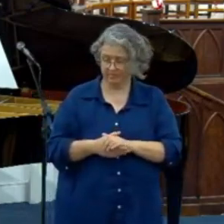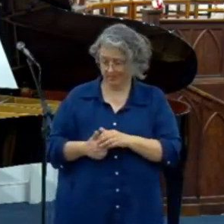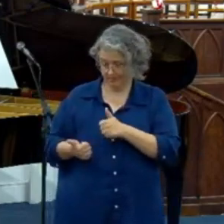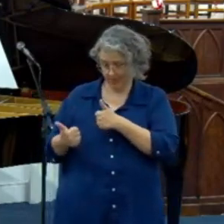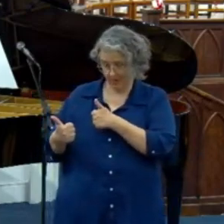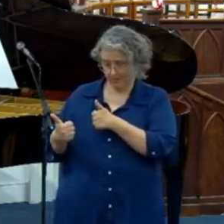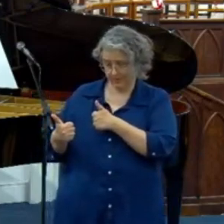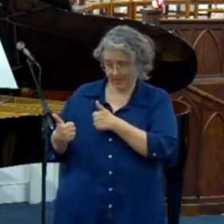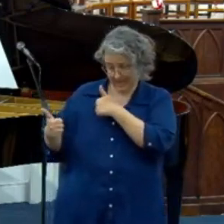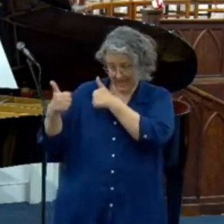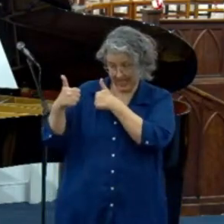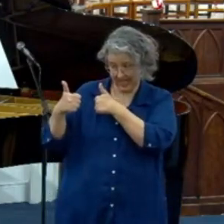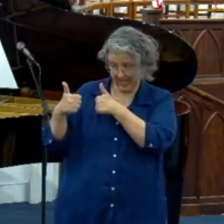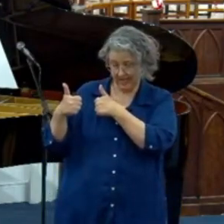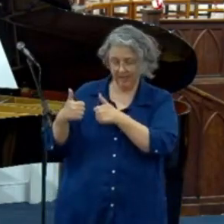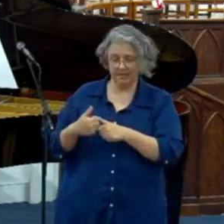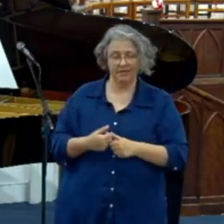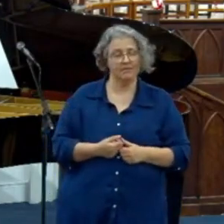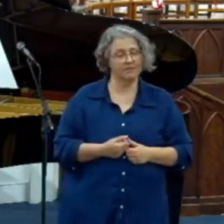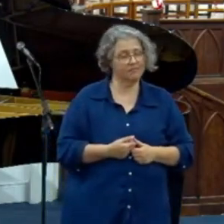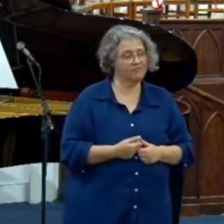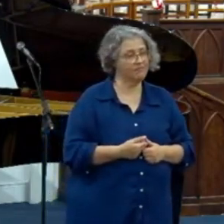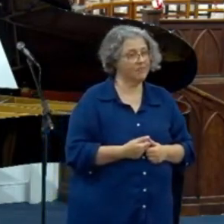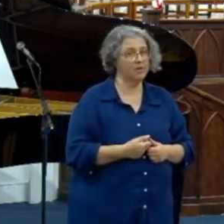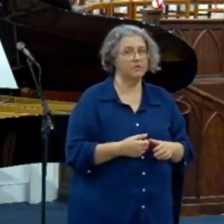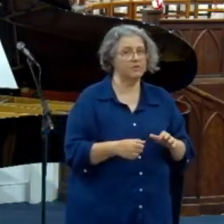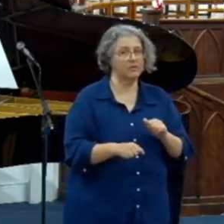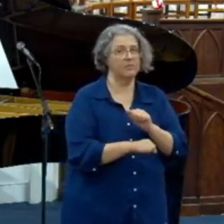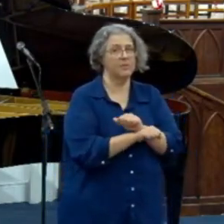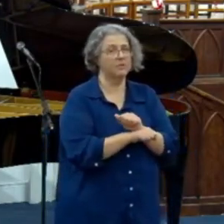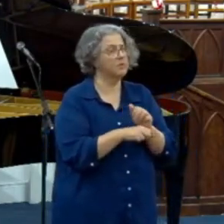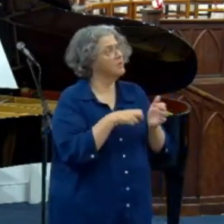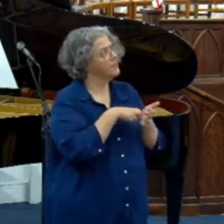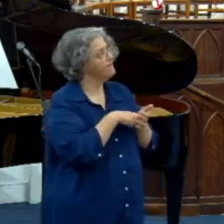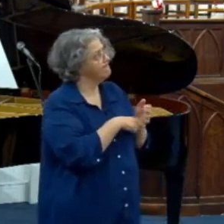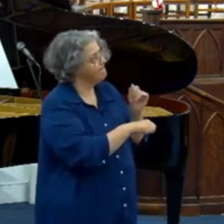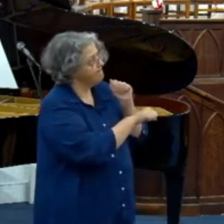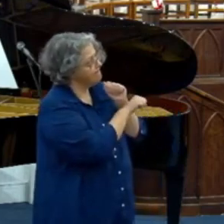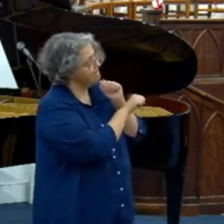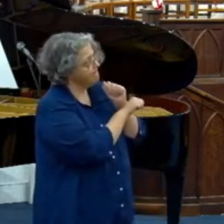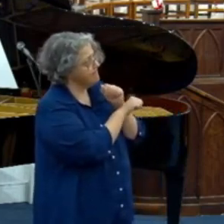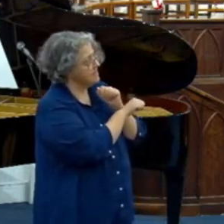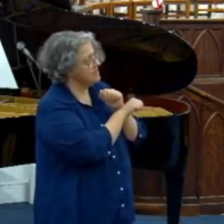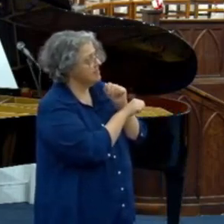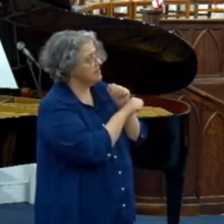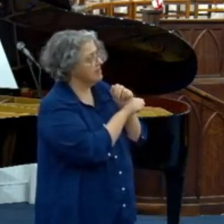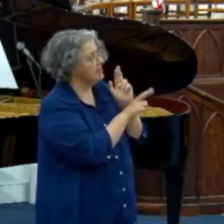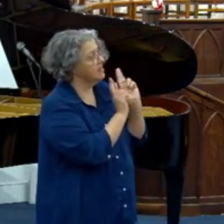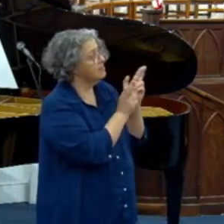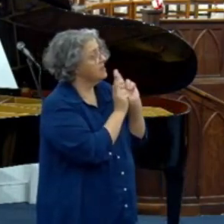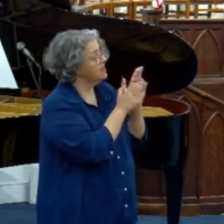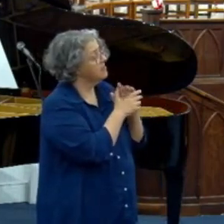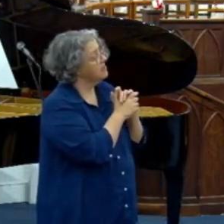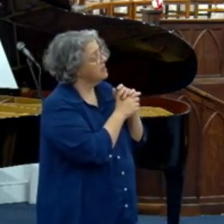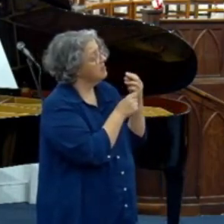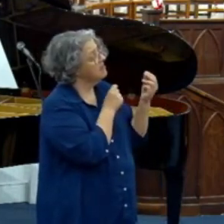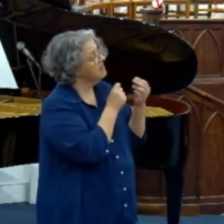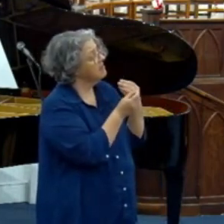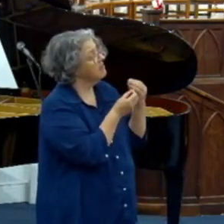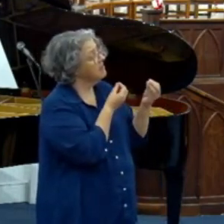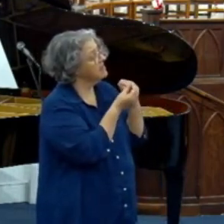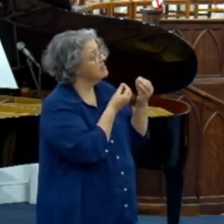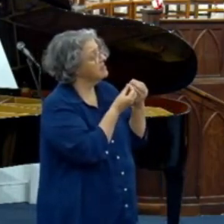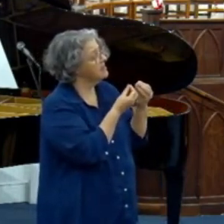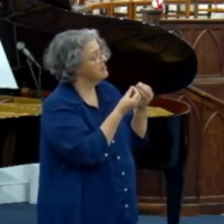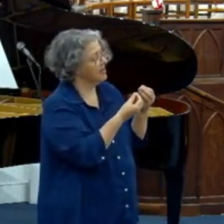topa? E ele estaria só esperando a proposta para fazer alguma coisa para herdar a